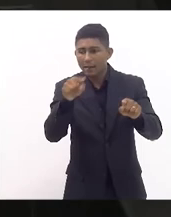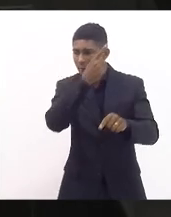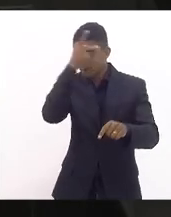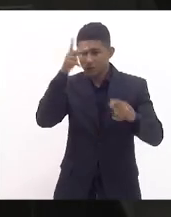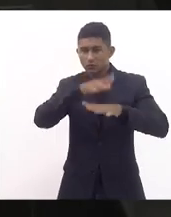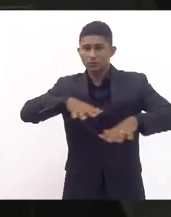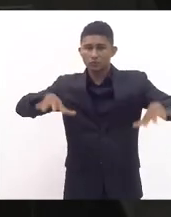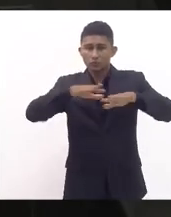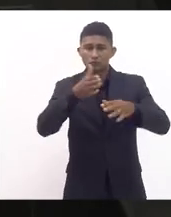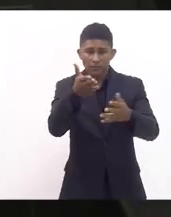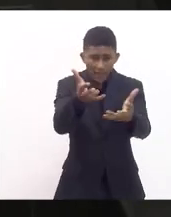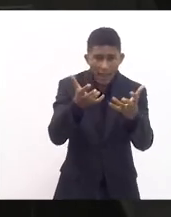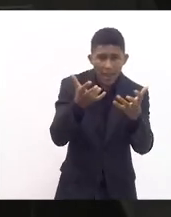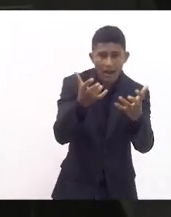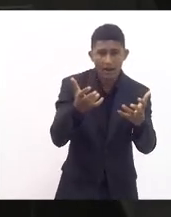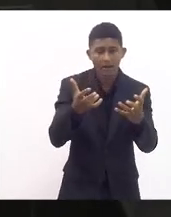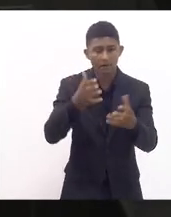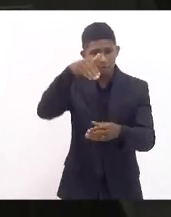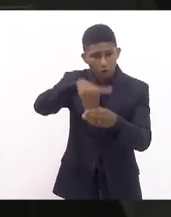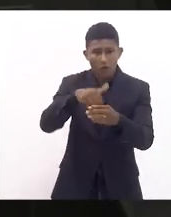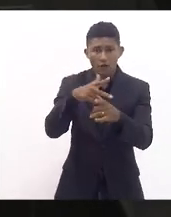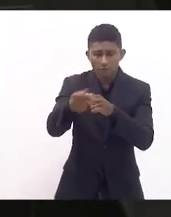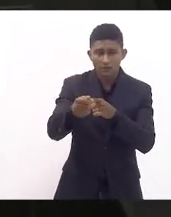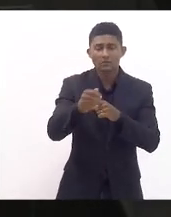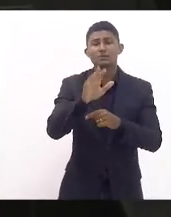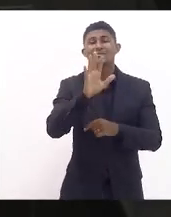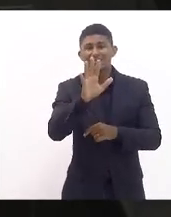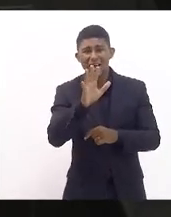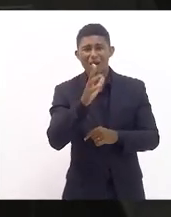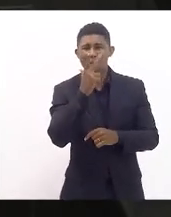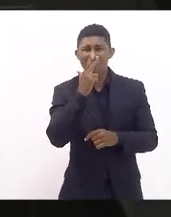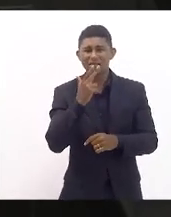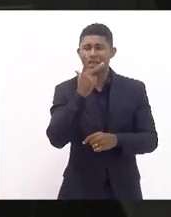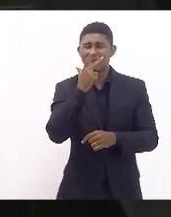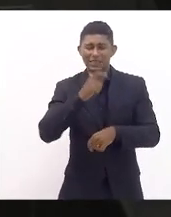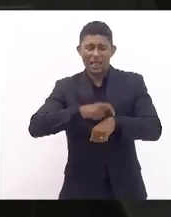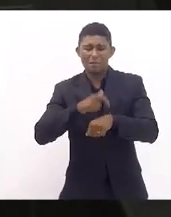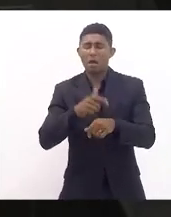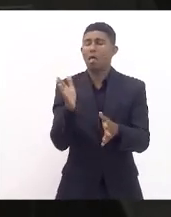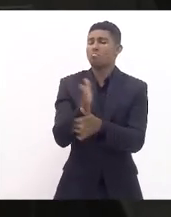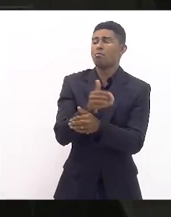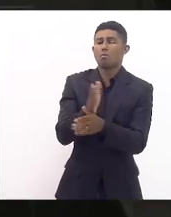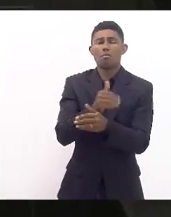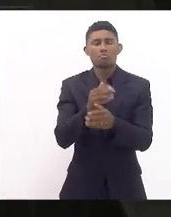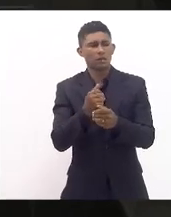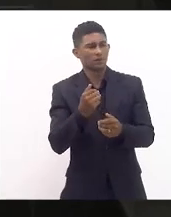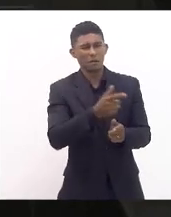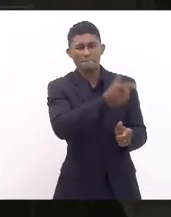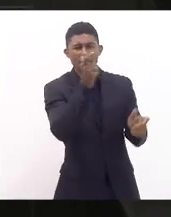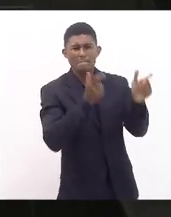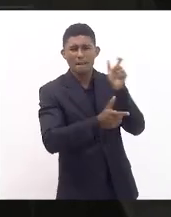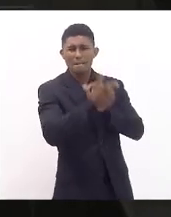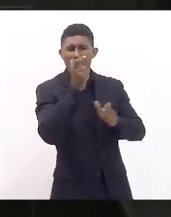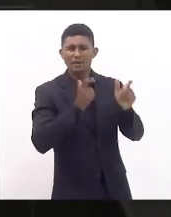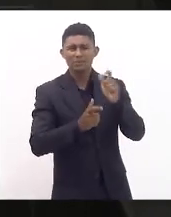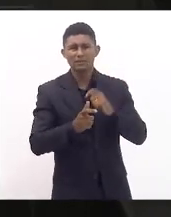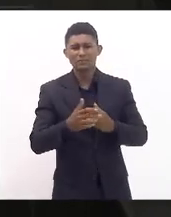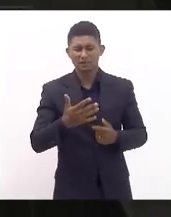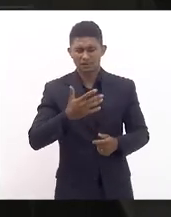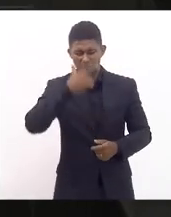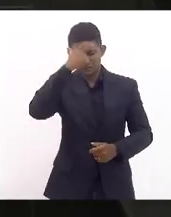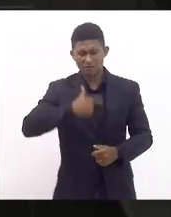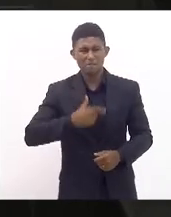o senhor deseja. Mas não perca tempo falando mal de quem o senhor mal conhece e que sempre